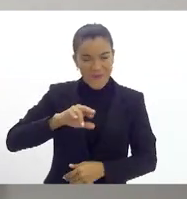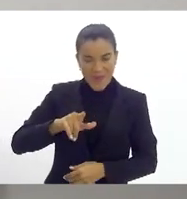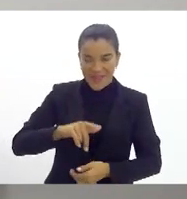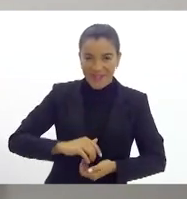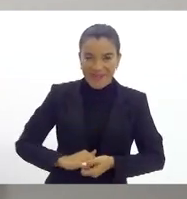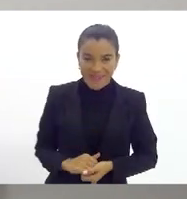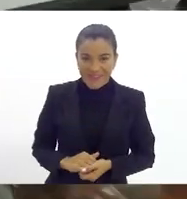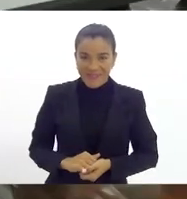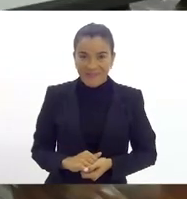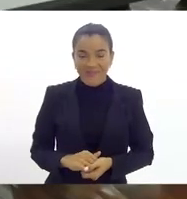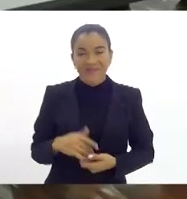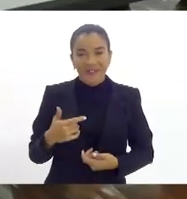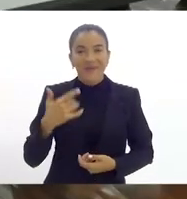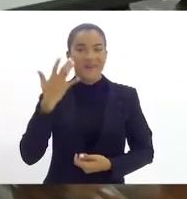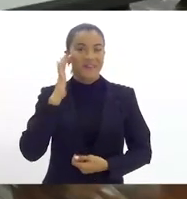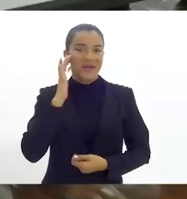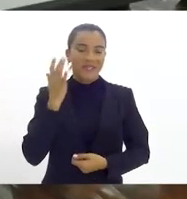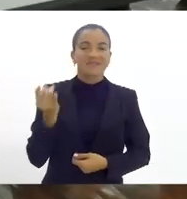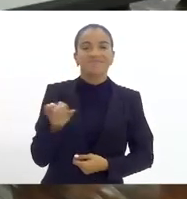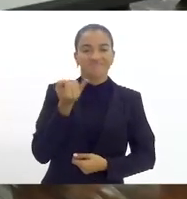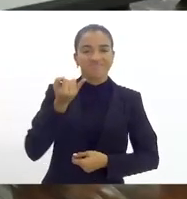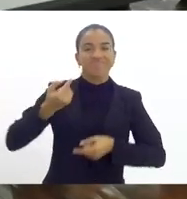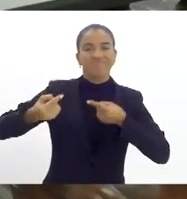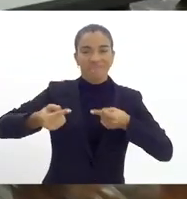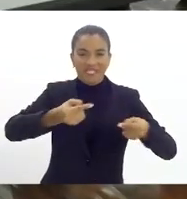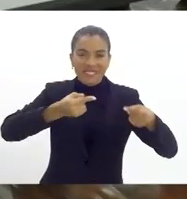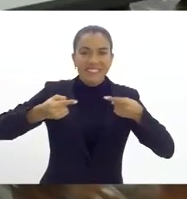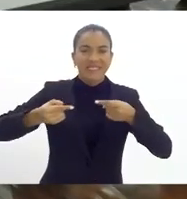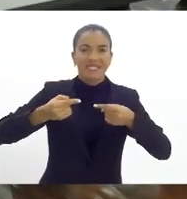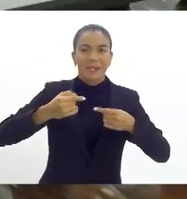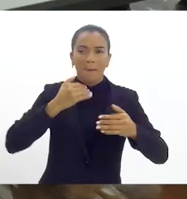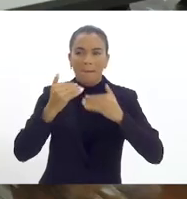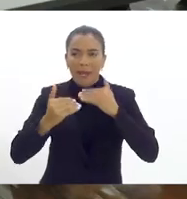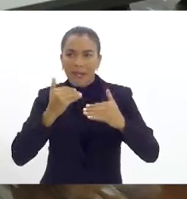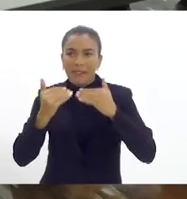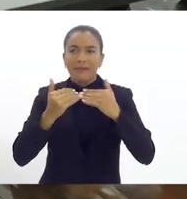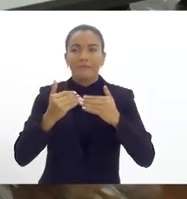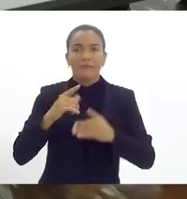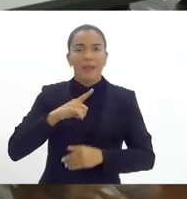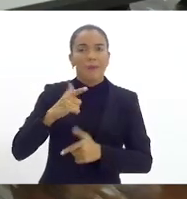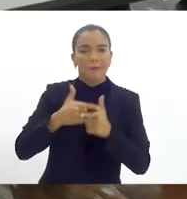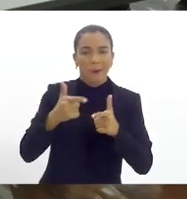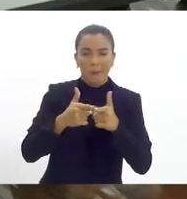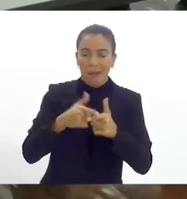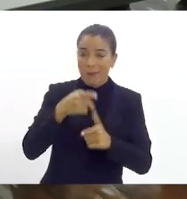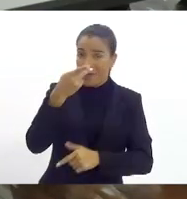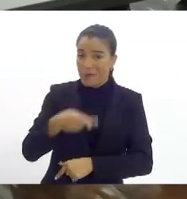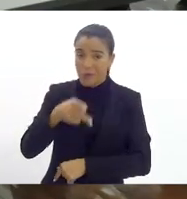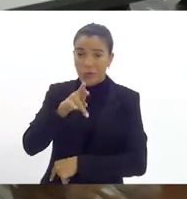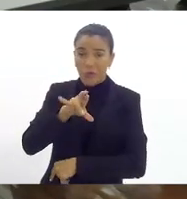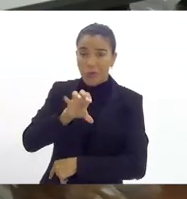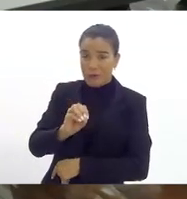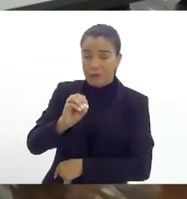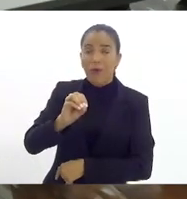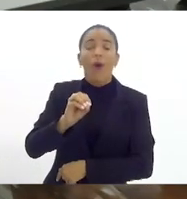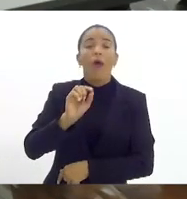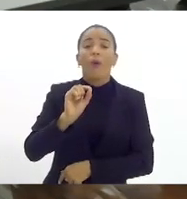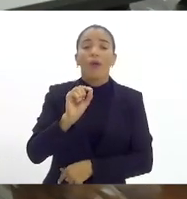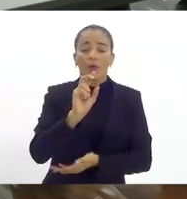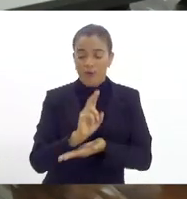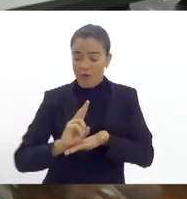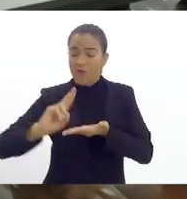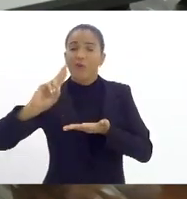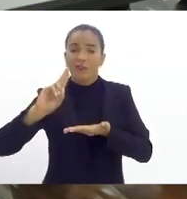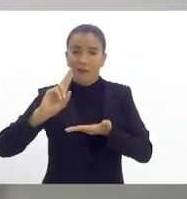é eu acho que é importante esse debate nosso é nós temos aqui um problema no Rio de Janeiro que são as